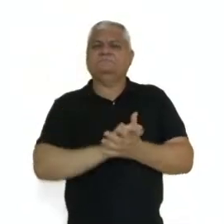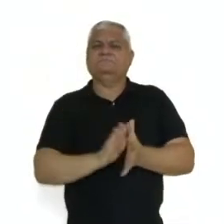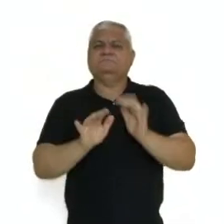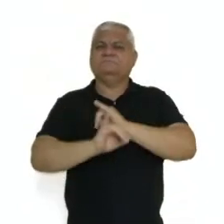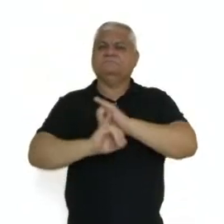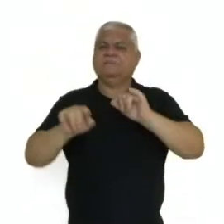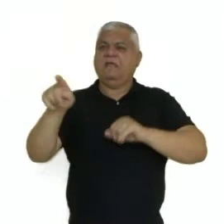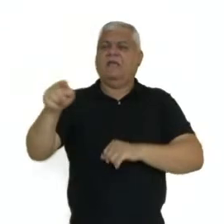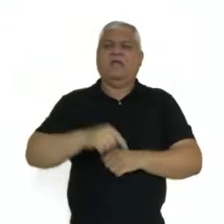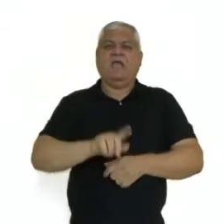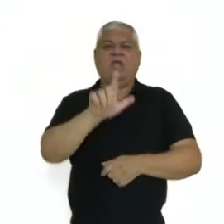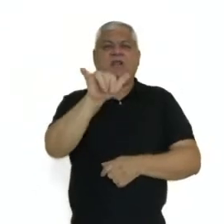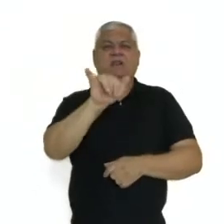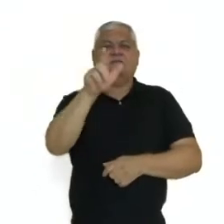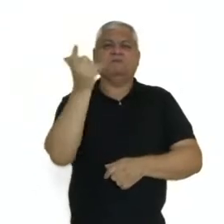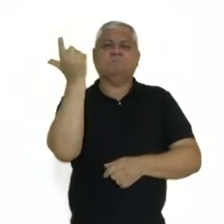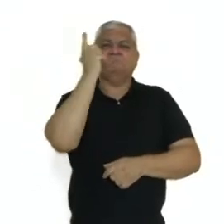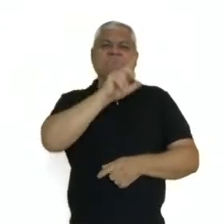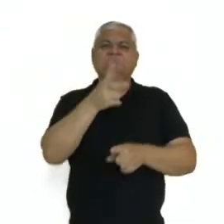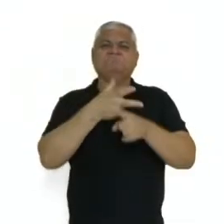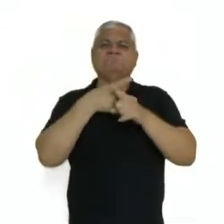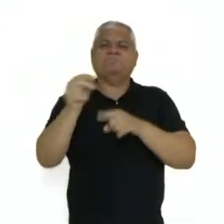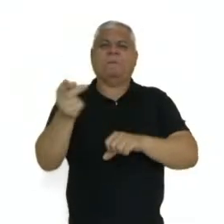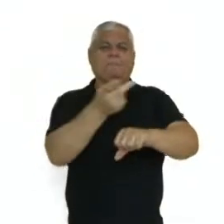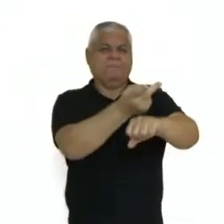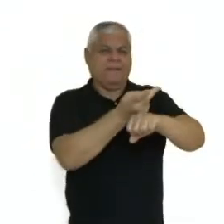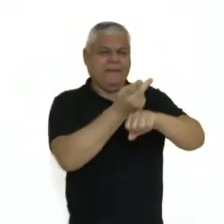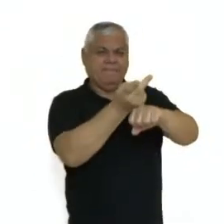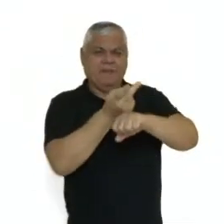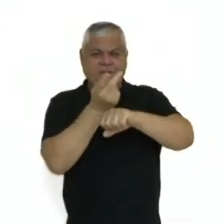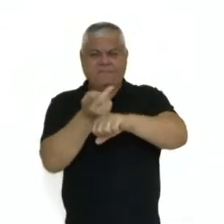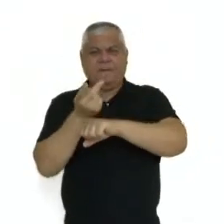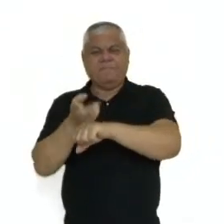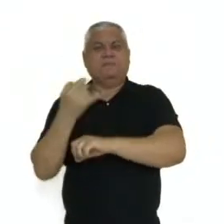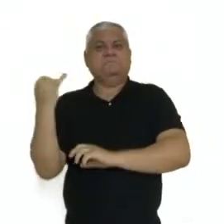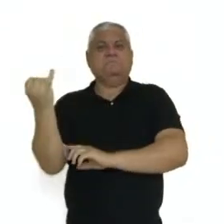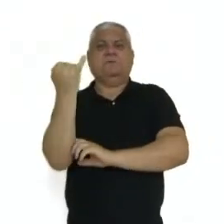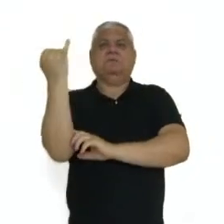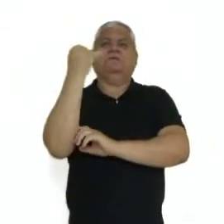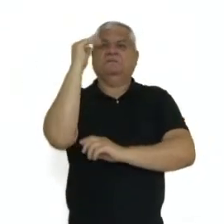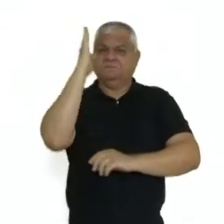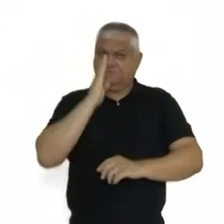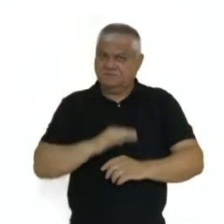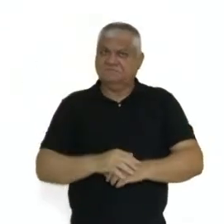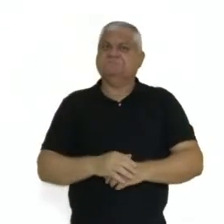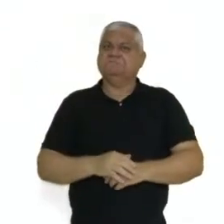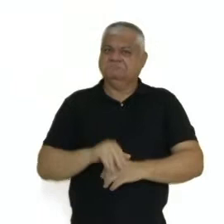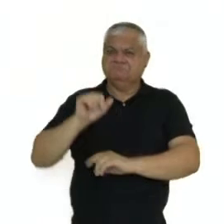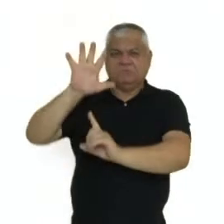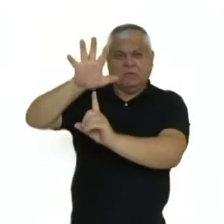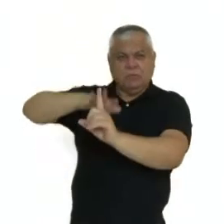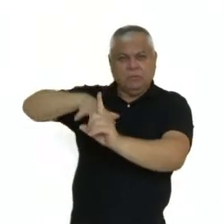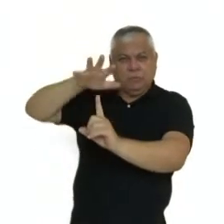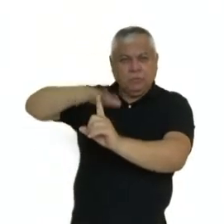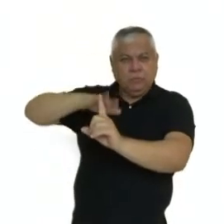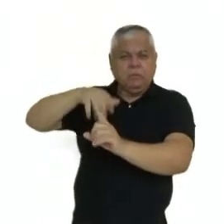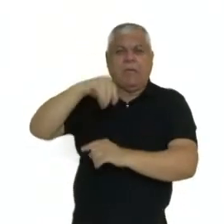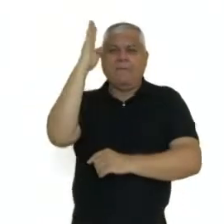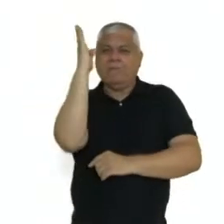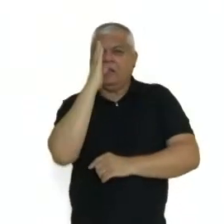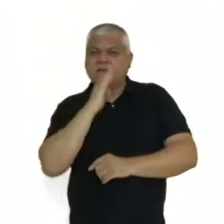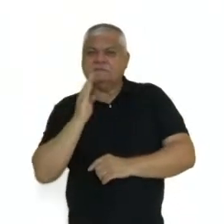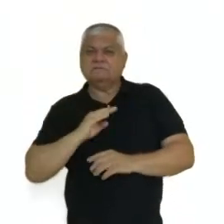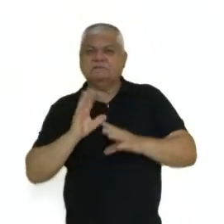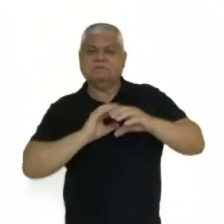anunciada vencedora, ganhadora de todos os prêmios literários importantes do Brasil. Homenageada nacional e